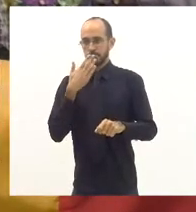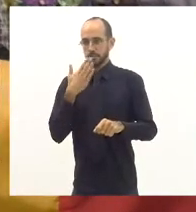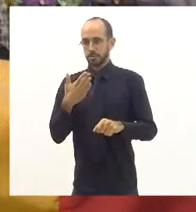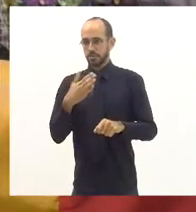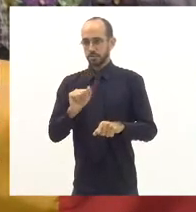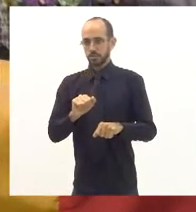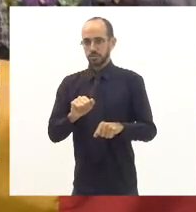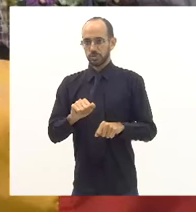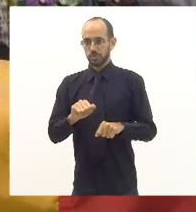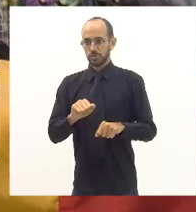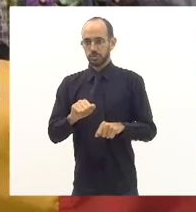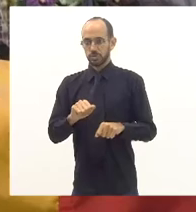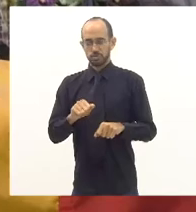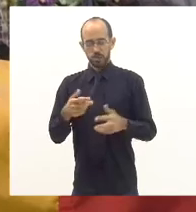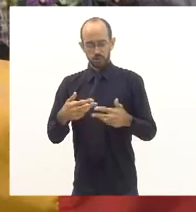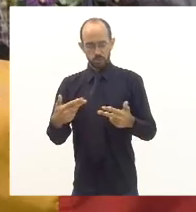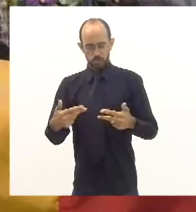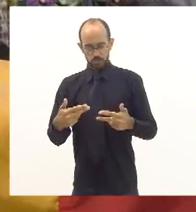para a PM.